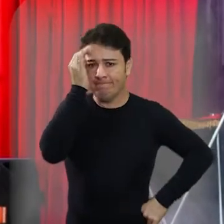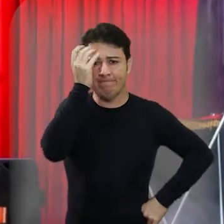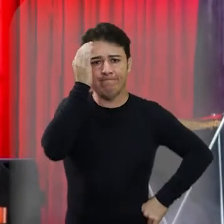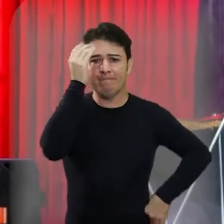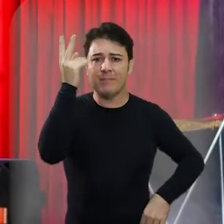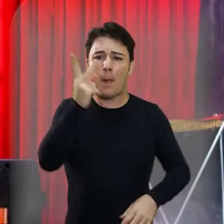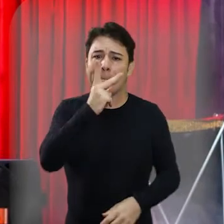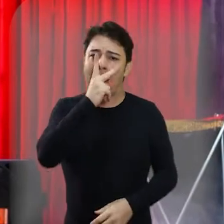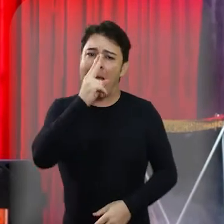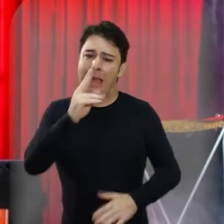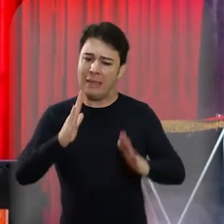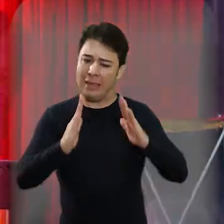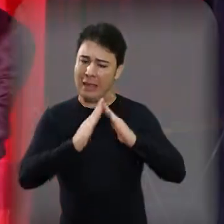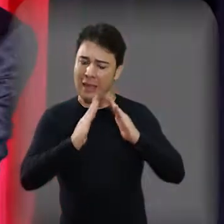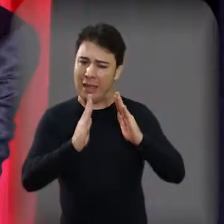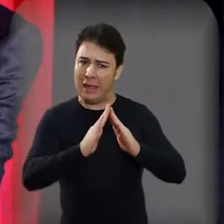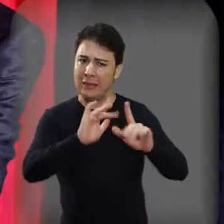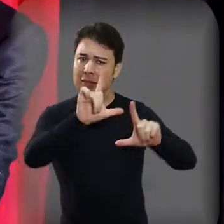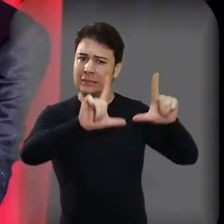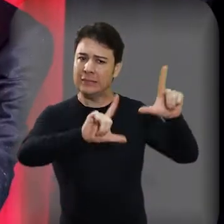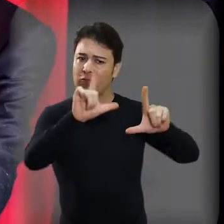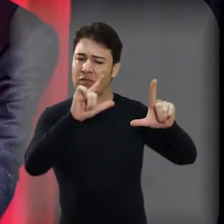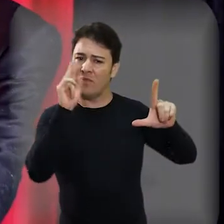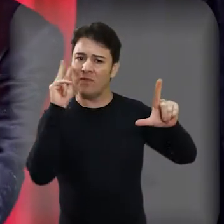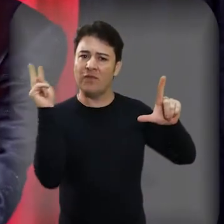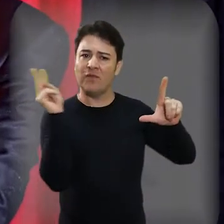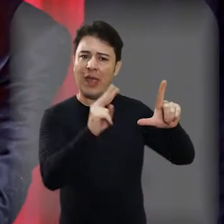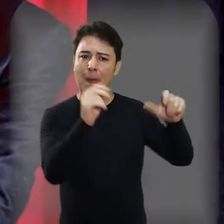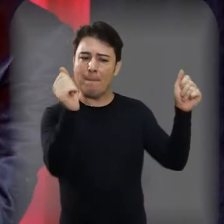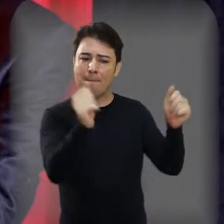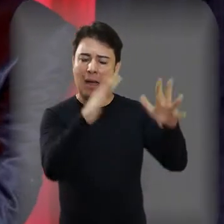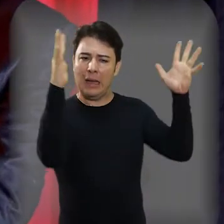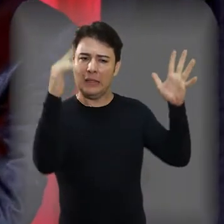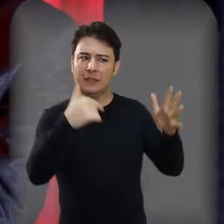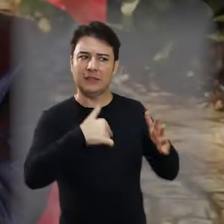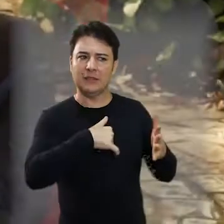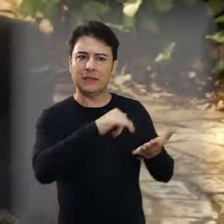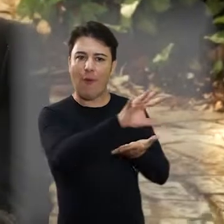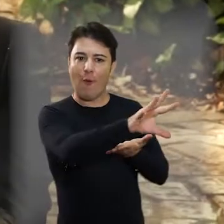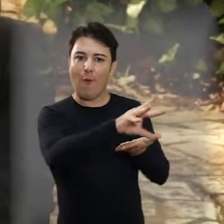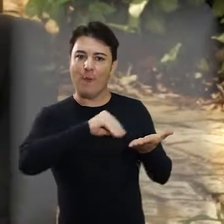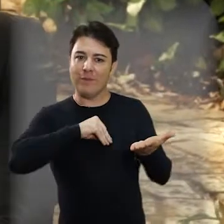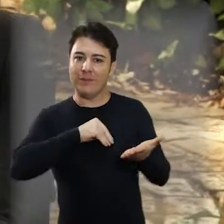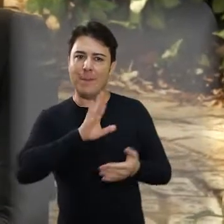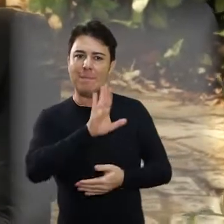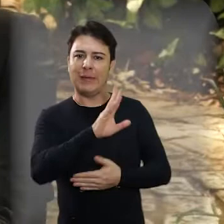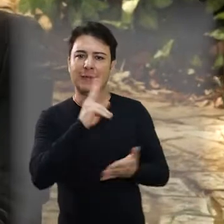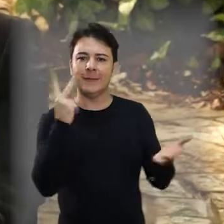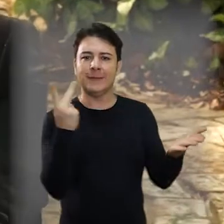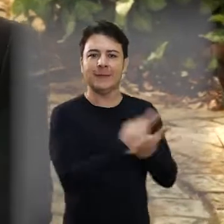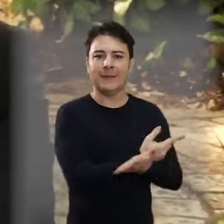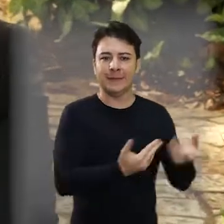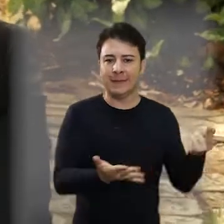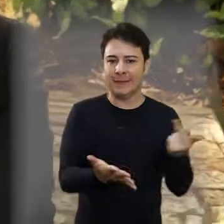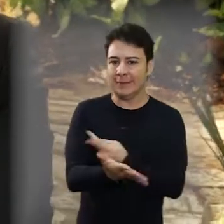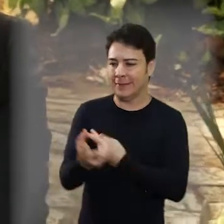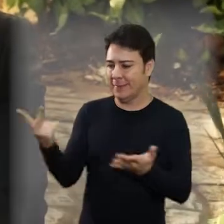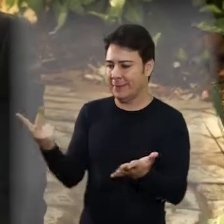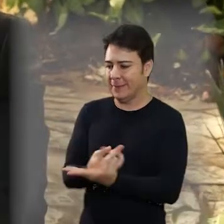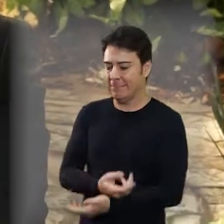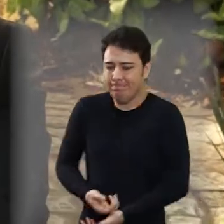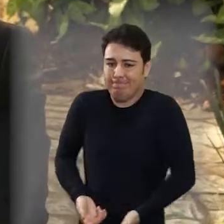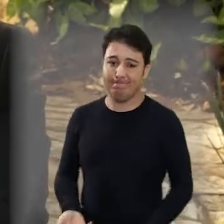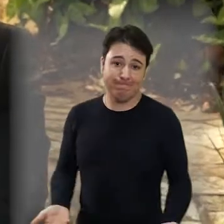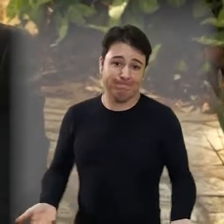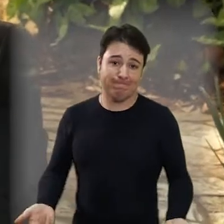me lembro exato qual foi o primeiro contato que eu tive com a mágica. Mas eu lembro de estar assistindo Números de Mágica pela televisão e tentar ficar reproduzindo em